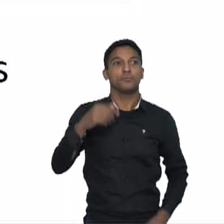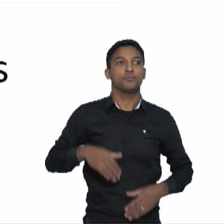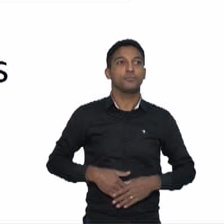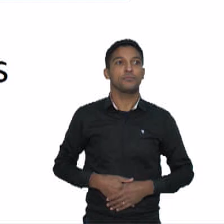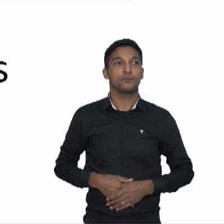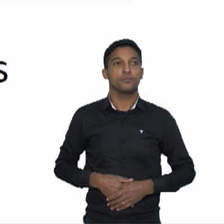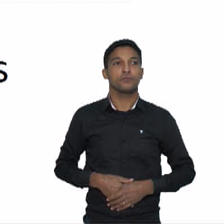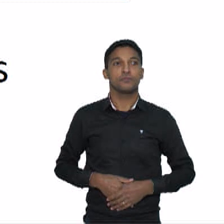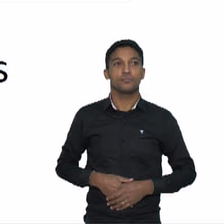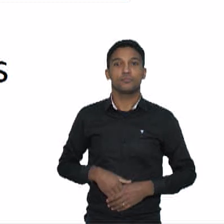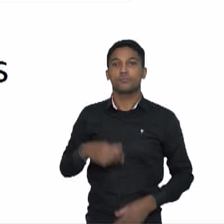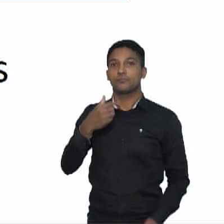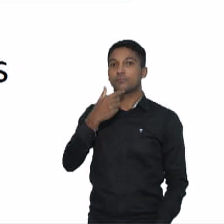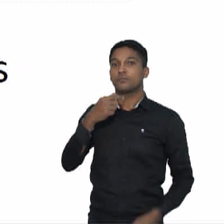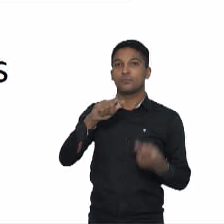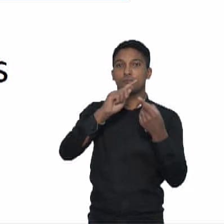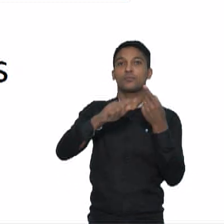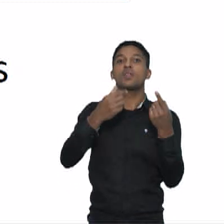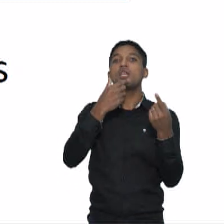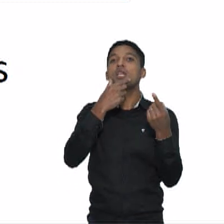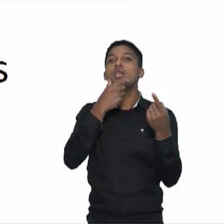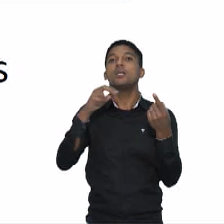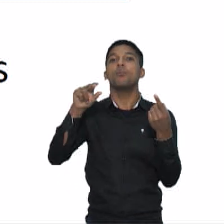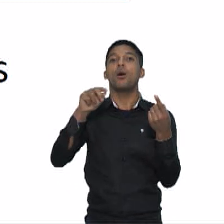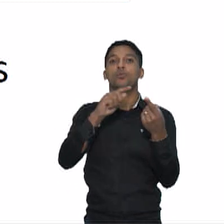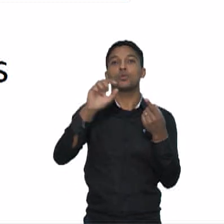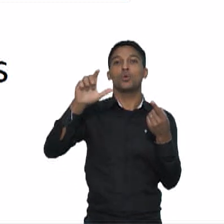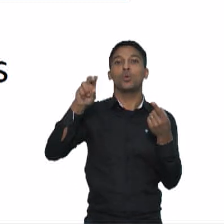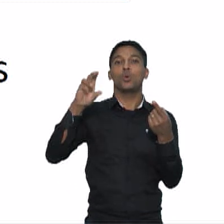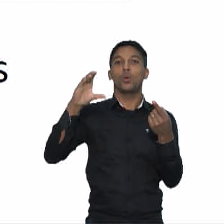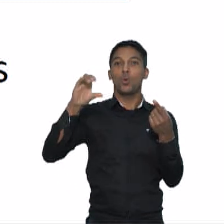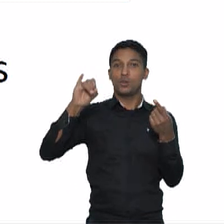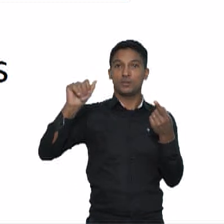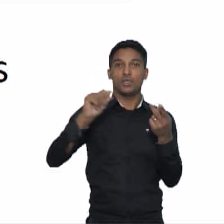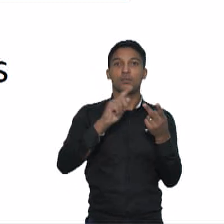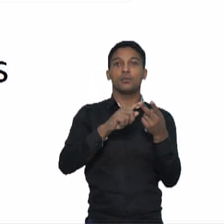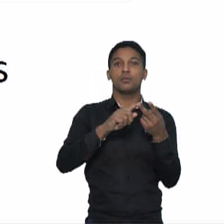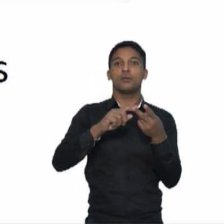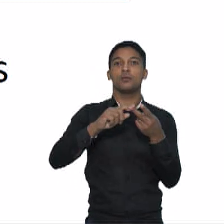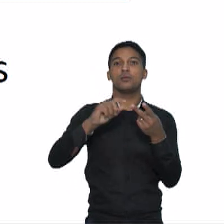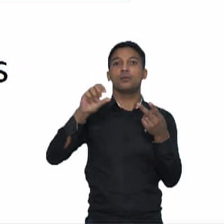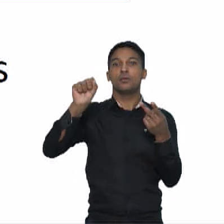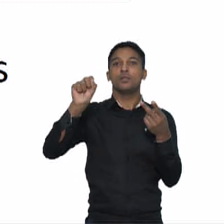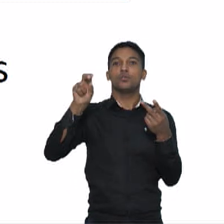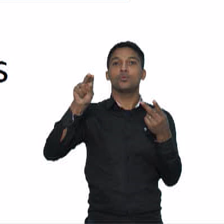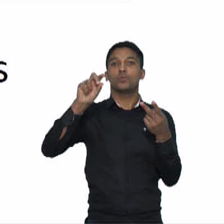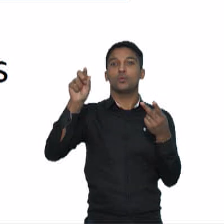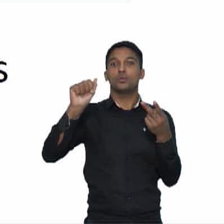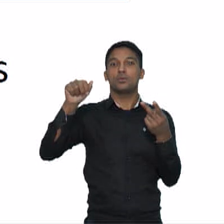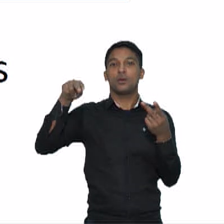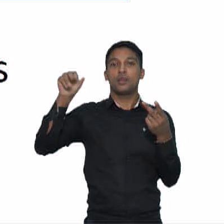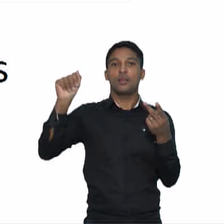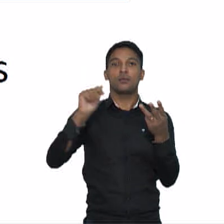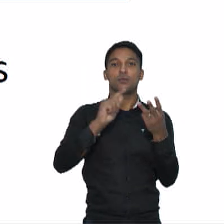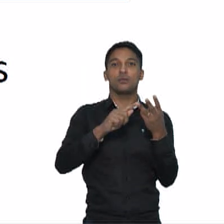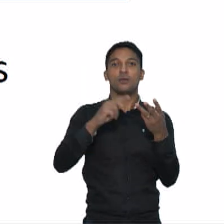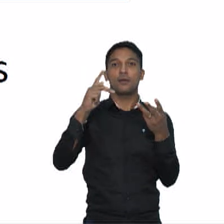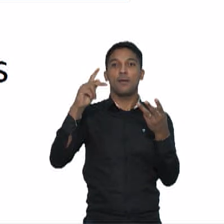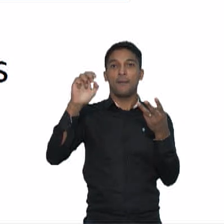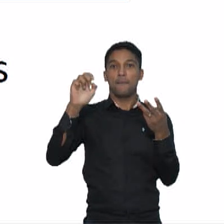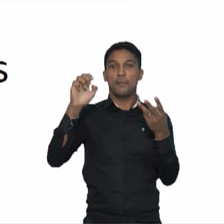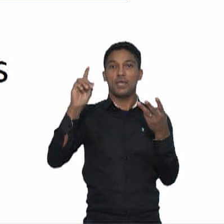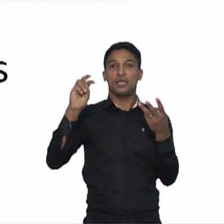os verbos e seus complementos. O verbo significativo é o termo regente.